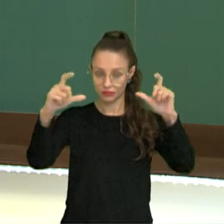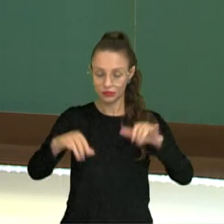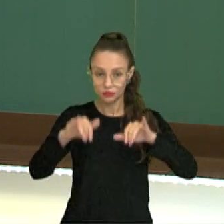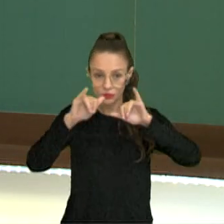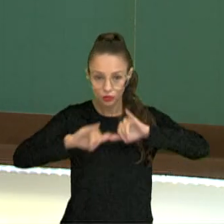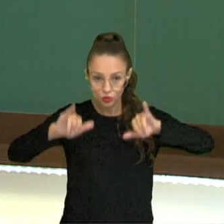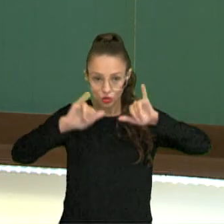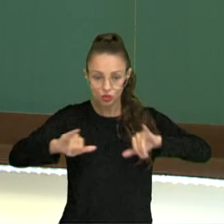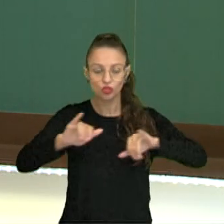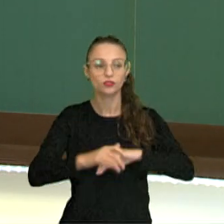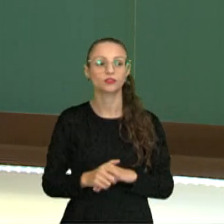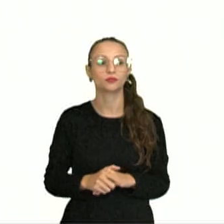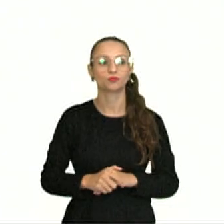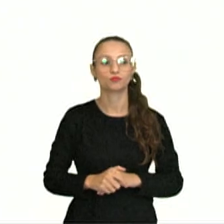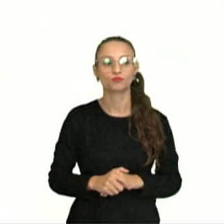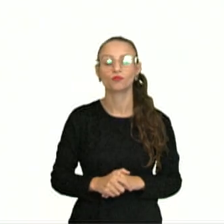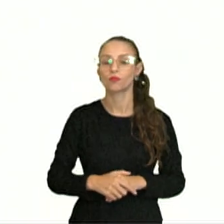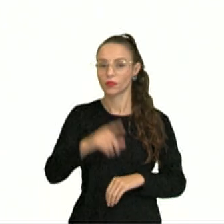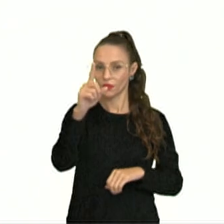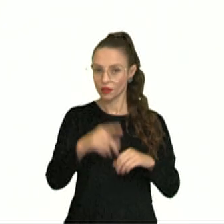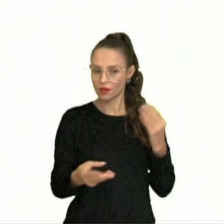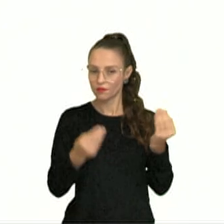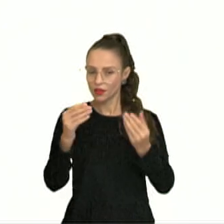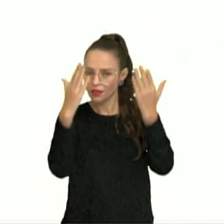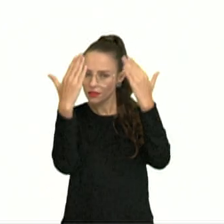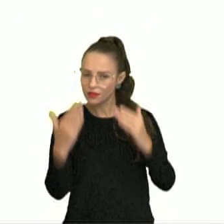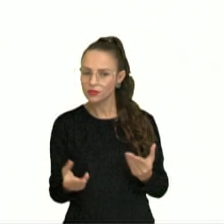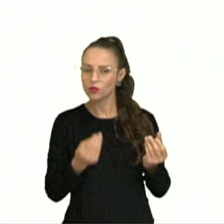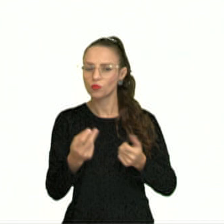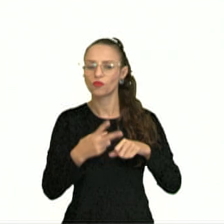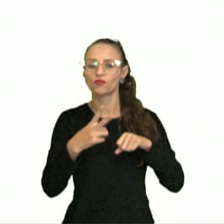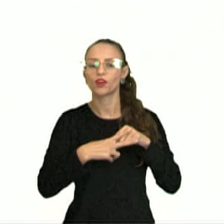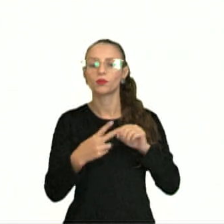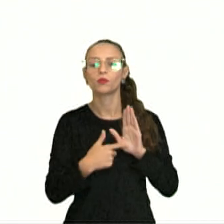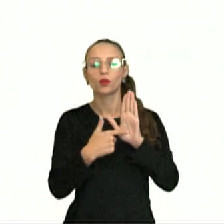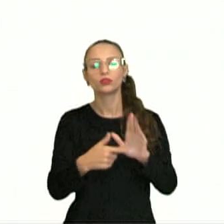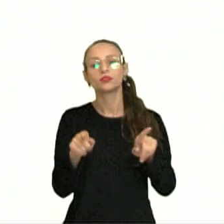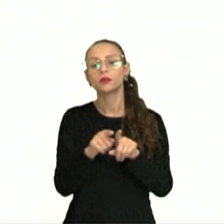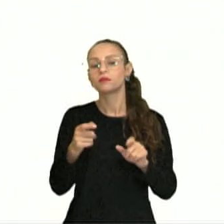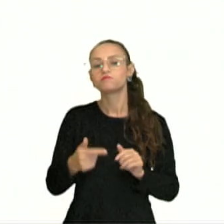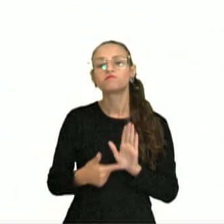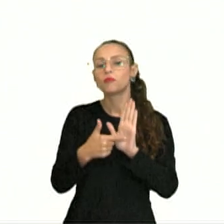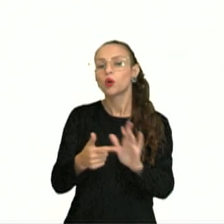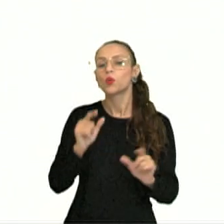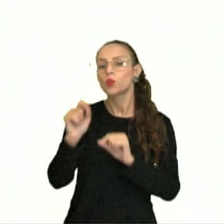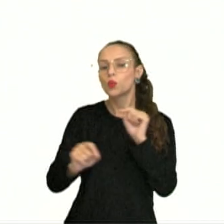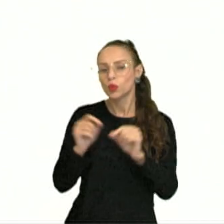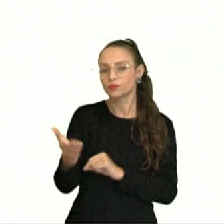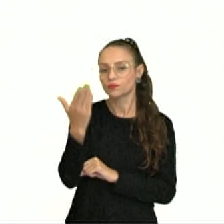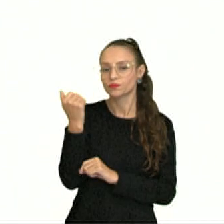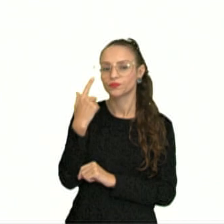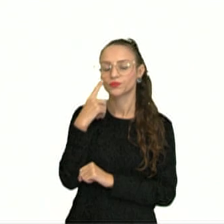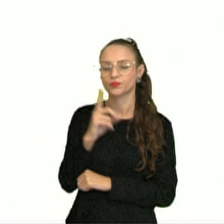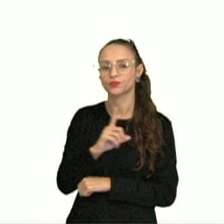notícia e analisar então como os verbos aparecem no texto e o que eles expressam. Vamos lá?